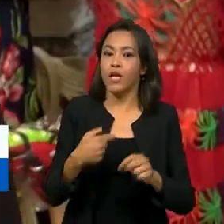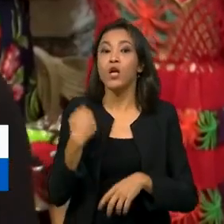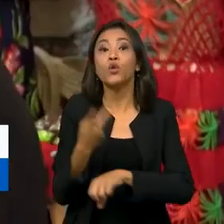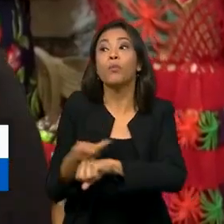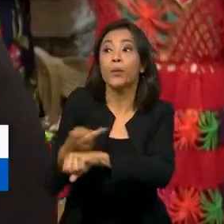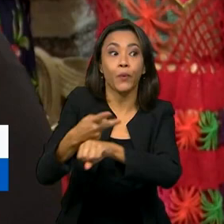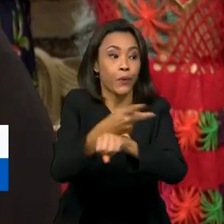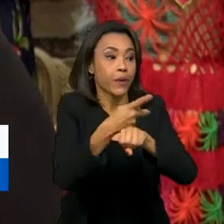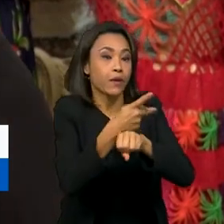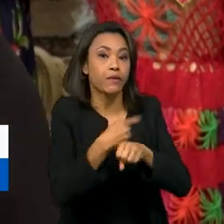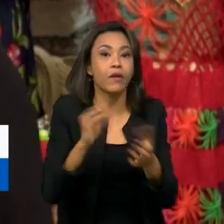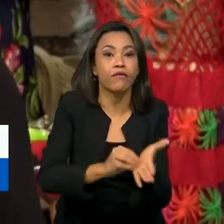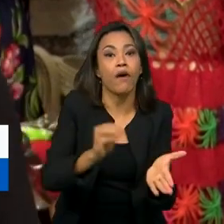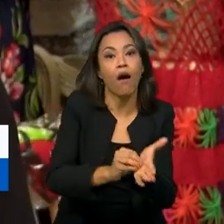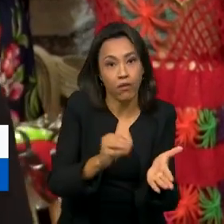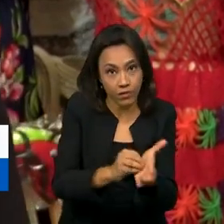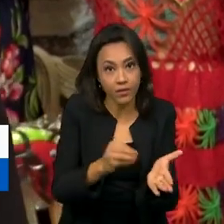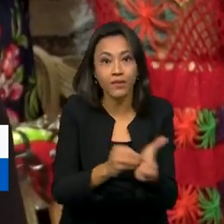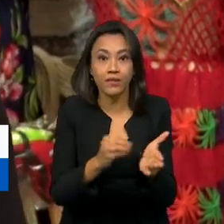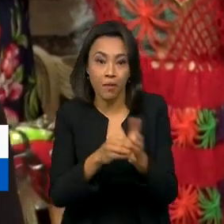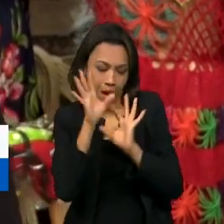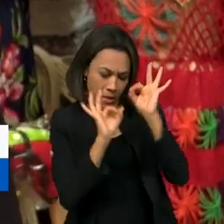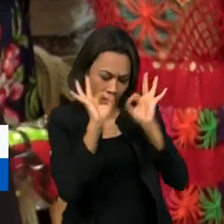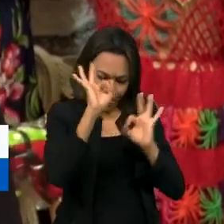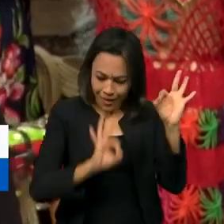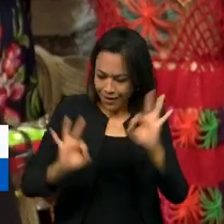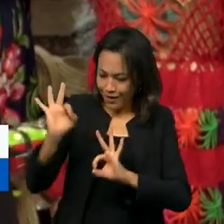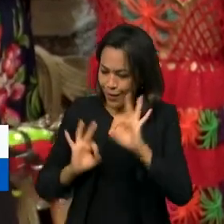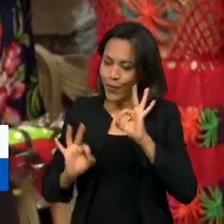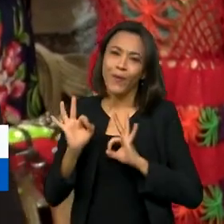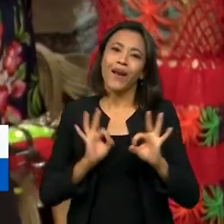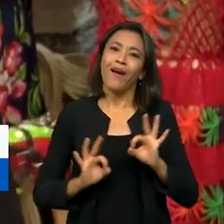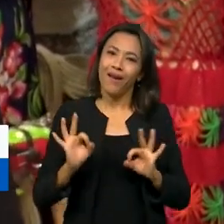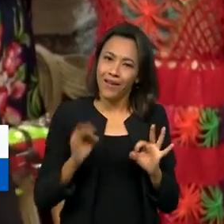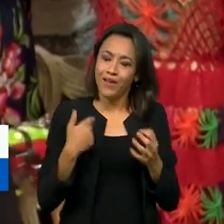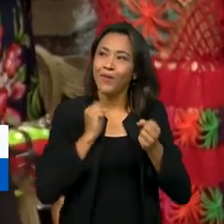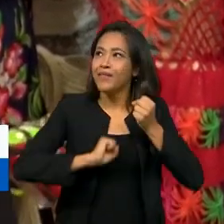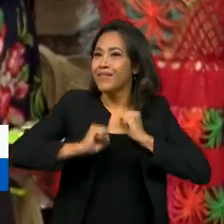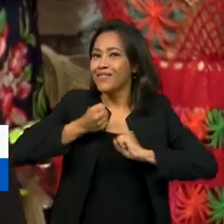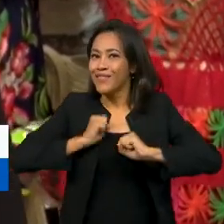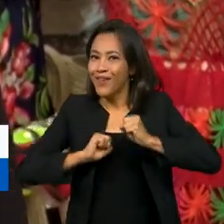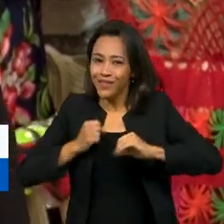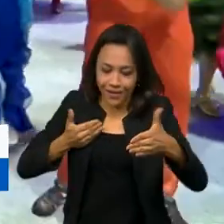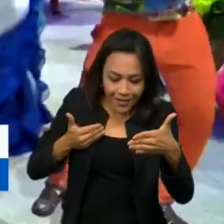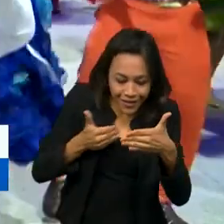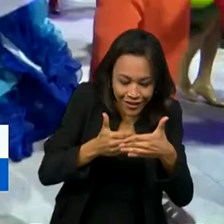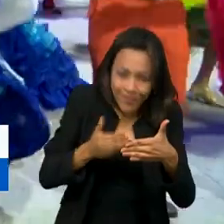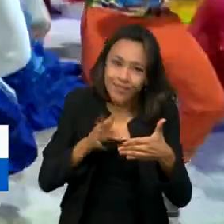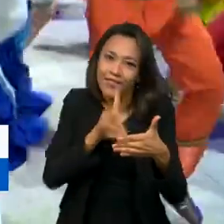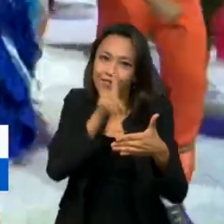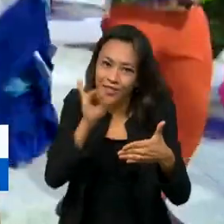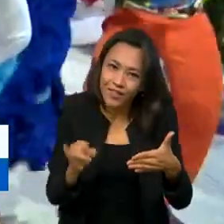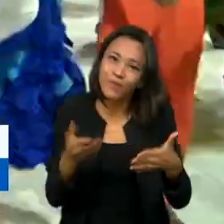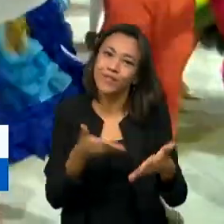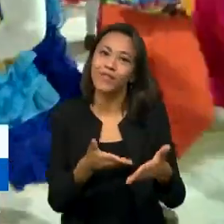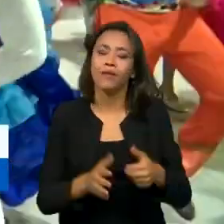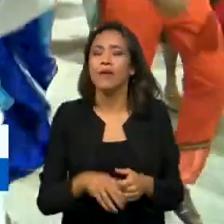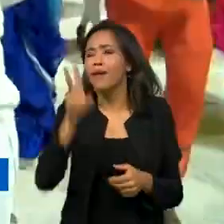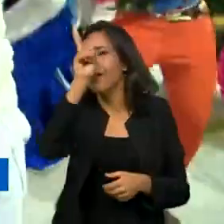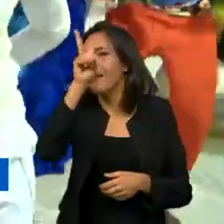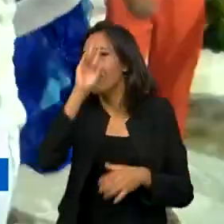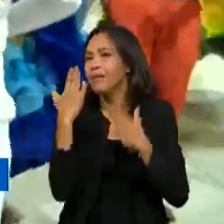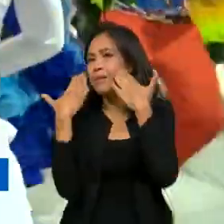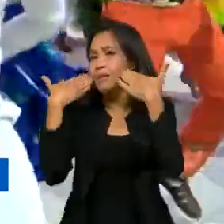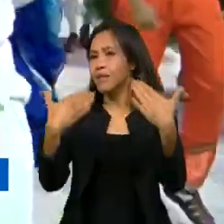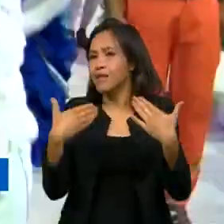alguns adereços que ainda faltam para o nosso São João e ansiosa para que chegue logo esse dia. E como não lembrar das